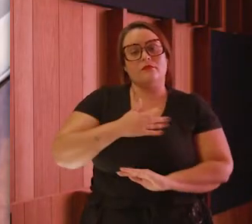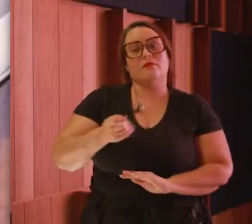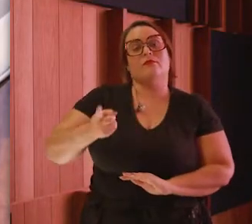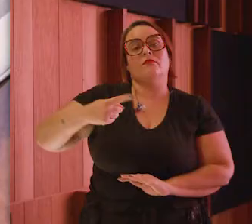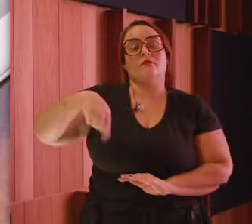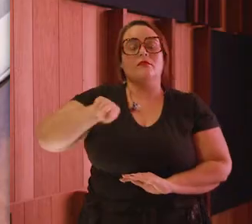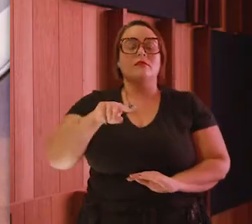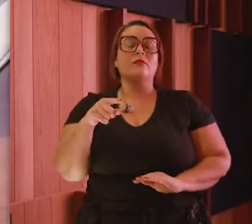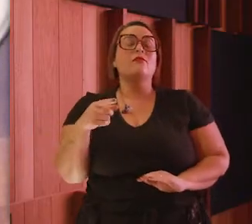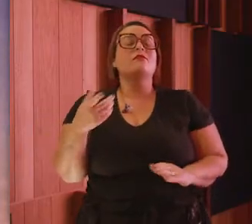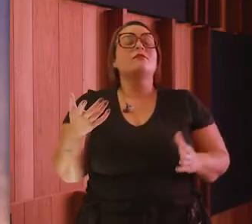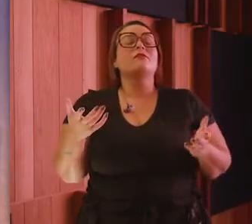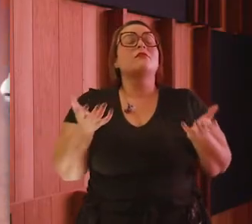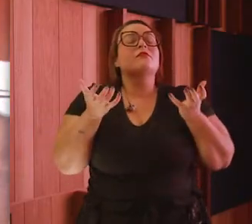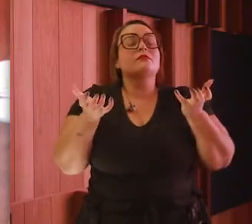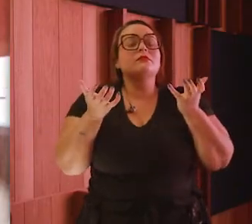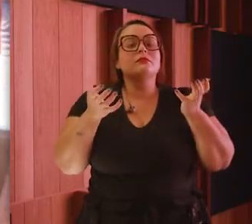agenda